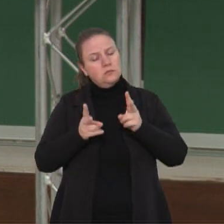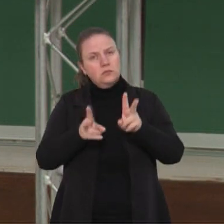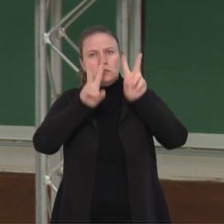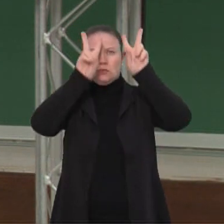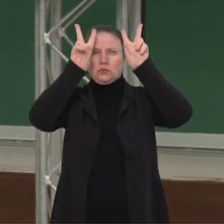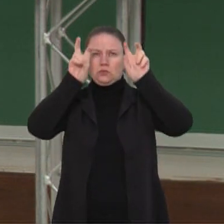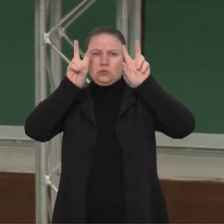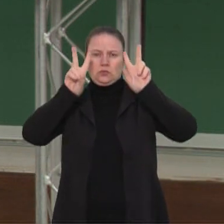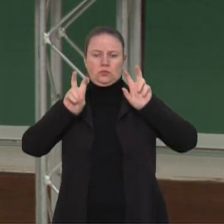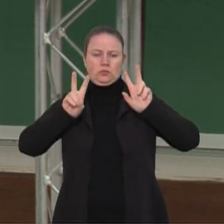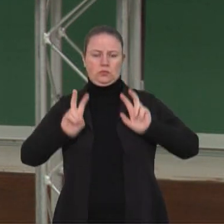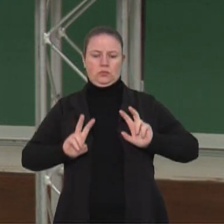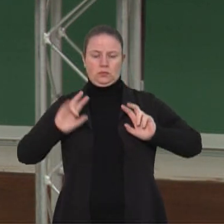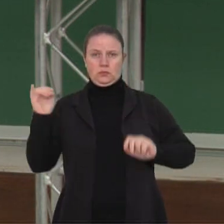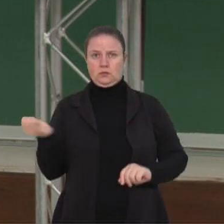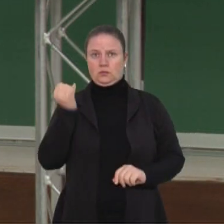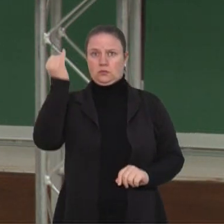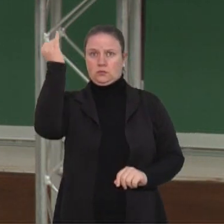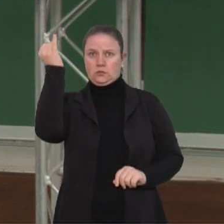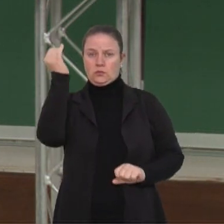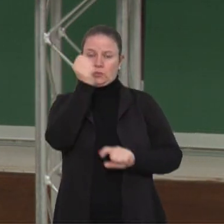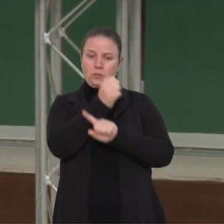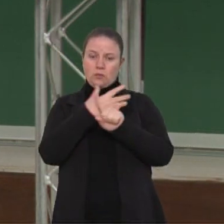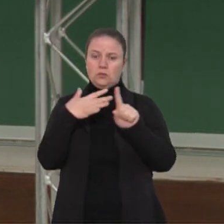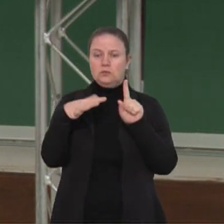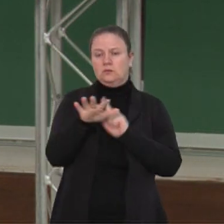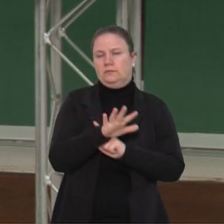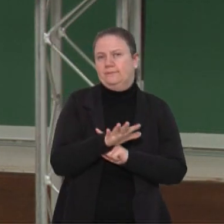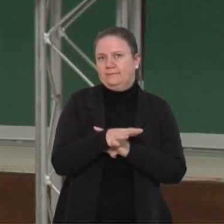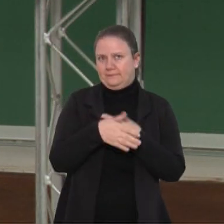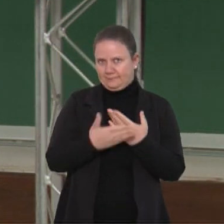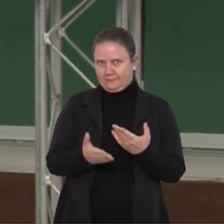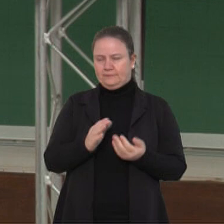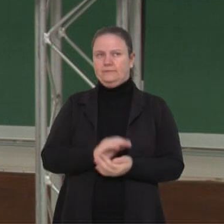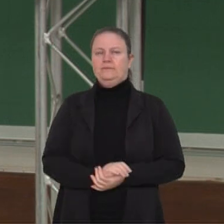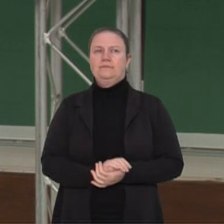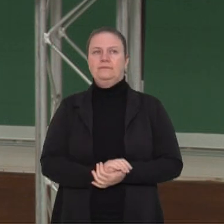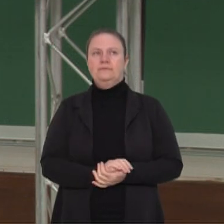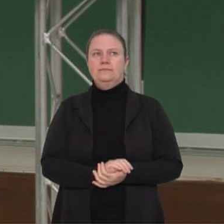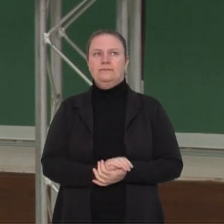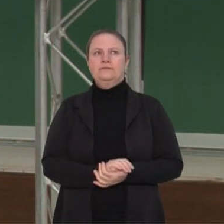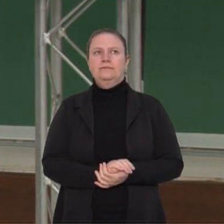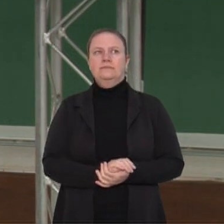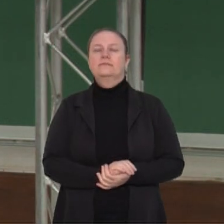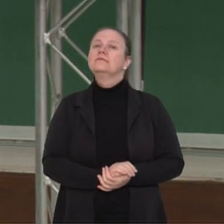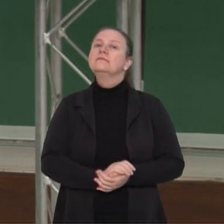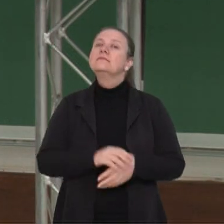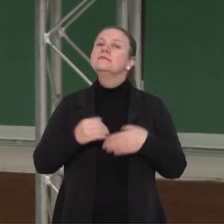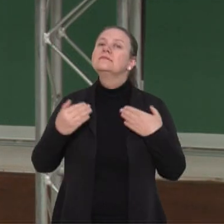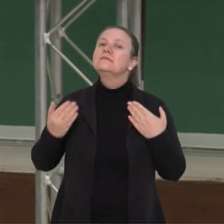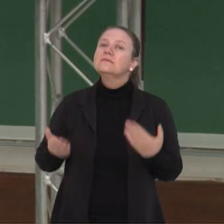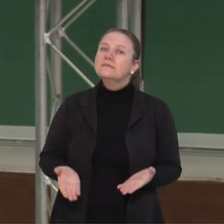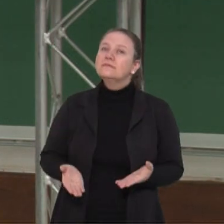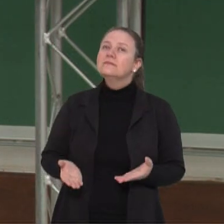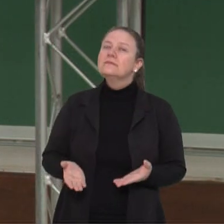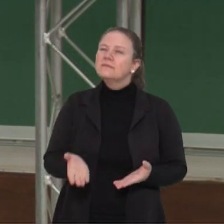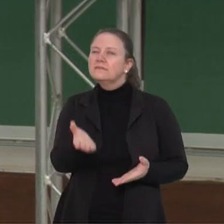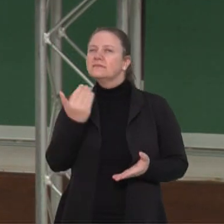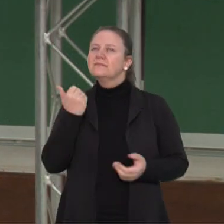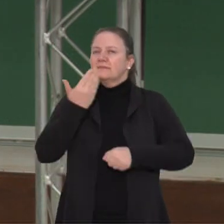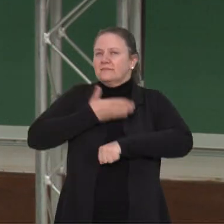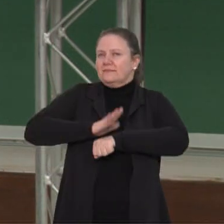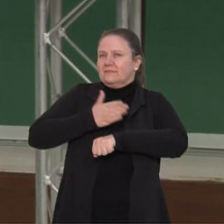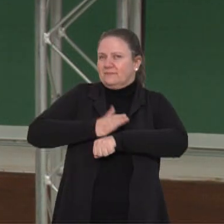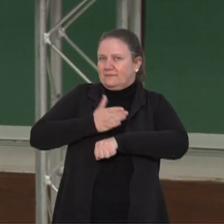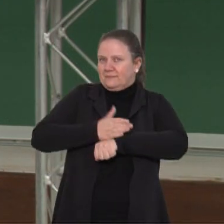assuntos relevantes do ponto de vista social. Tudo bem? E aí, vamos fazer mais